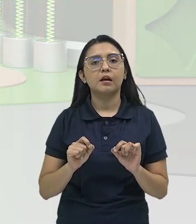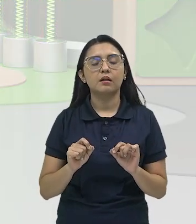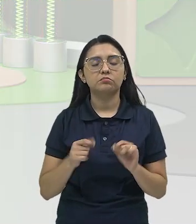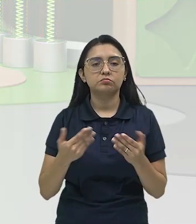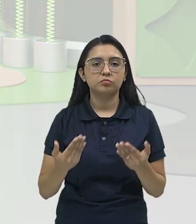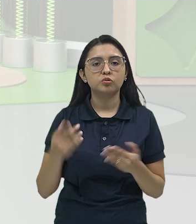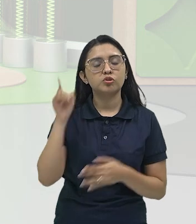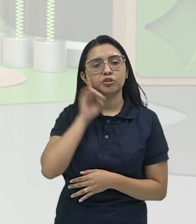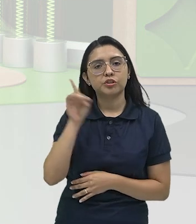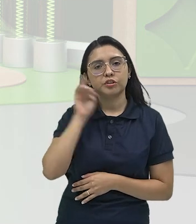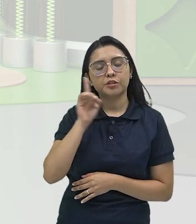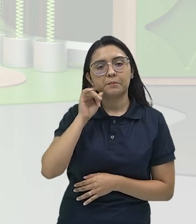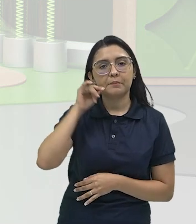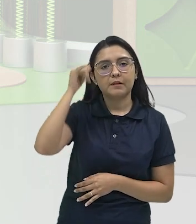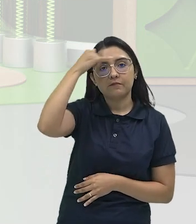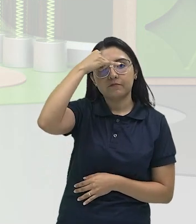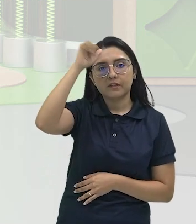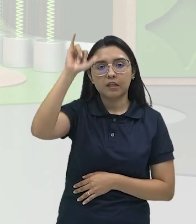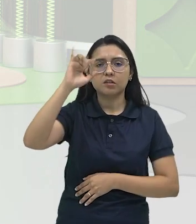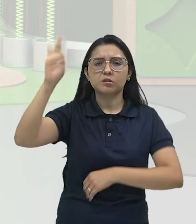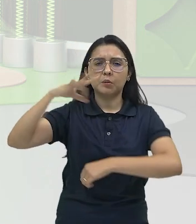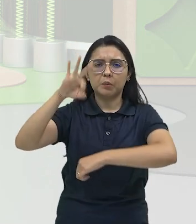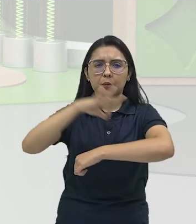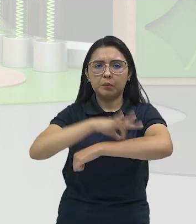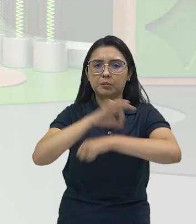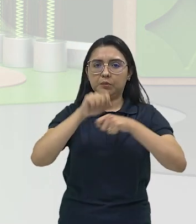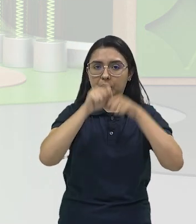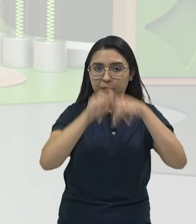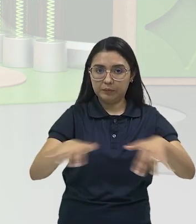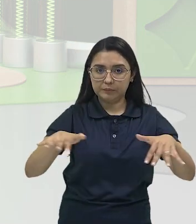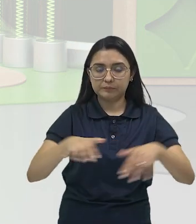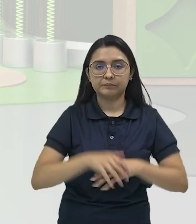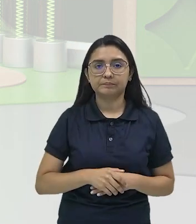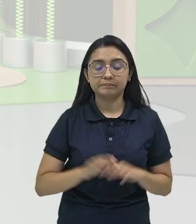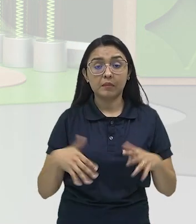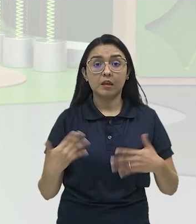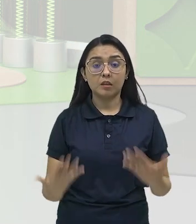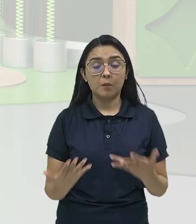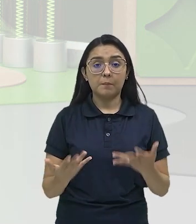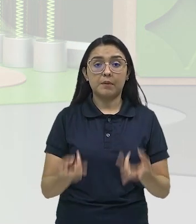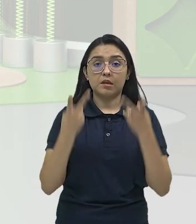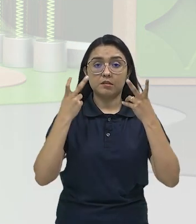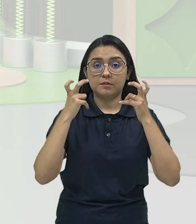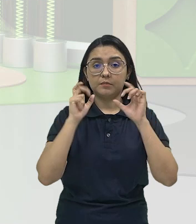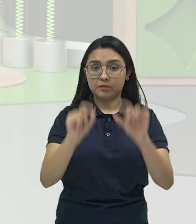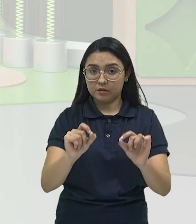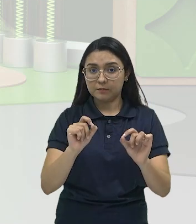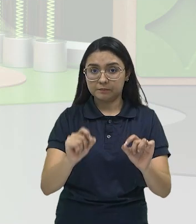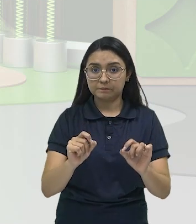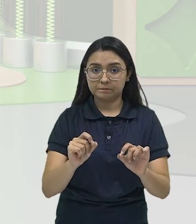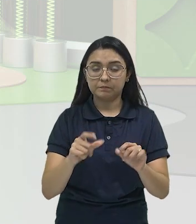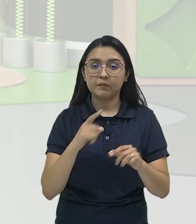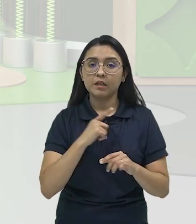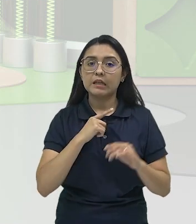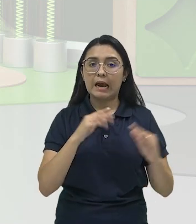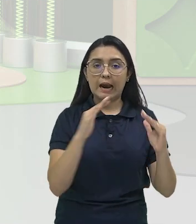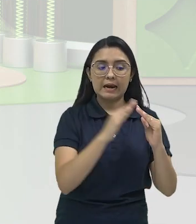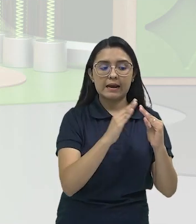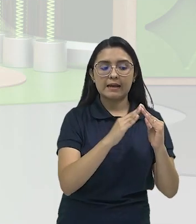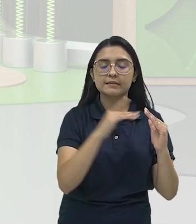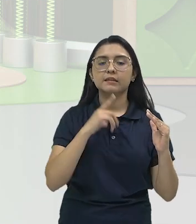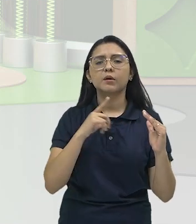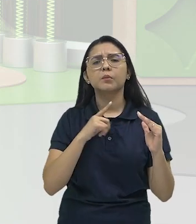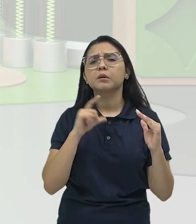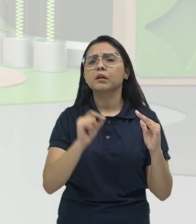dia a dia para evitar que esse mosquito se prolifere. Então observe aí que geralmente nas nossas casas nós